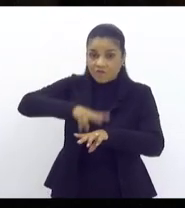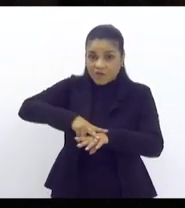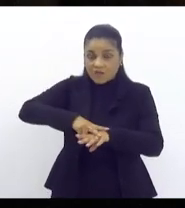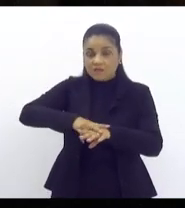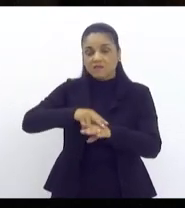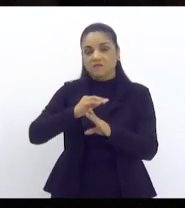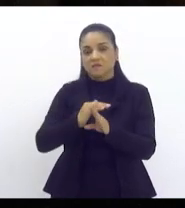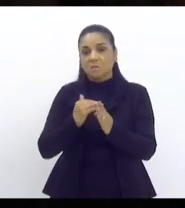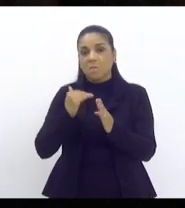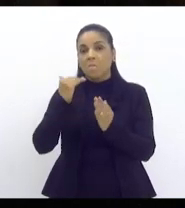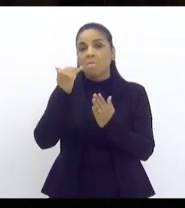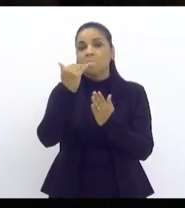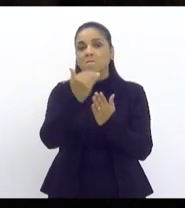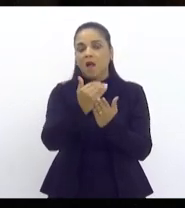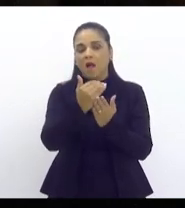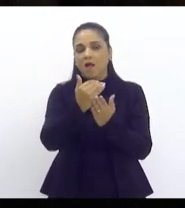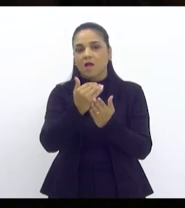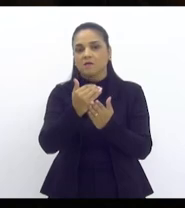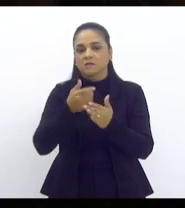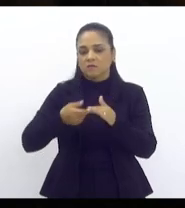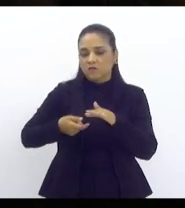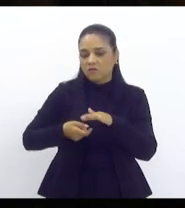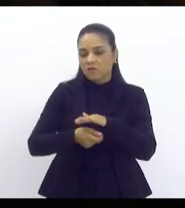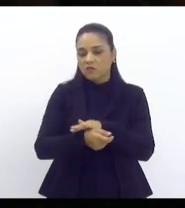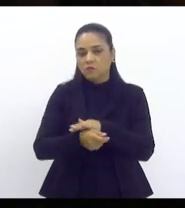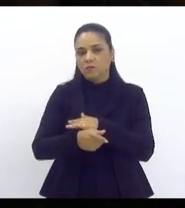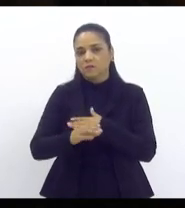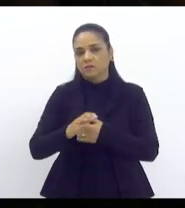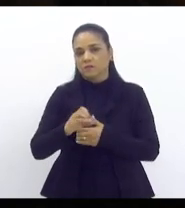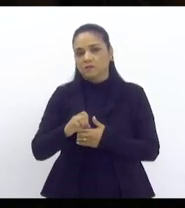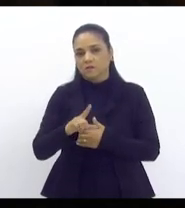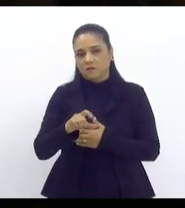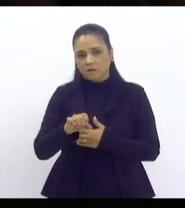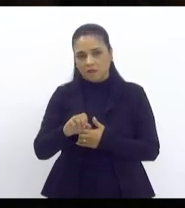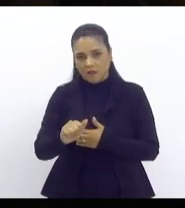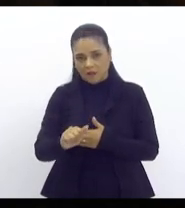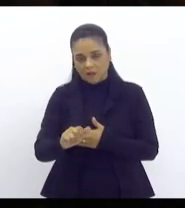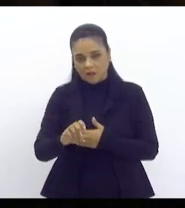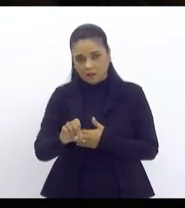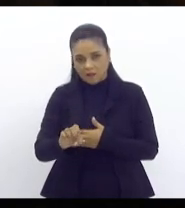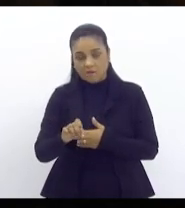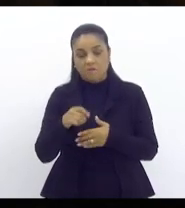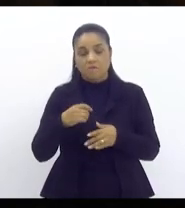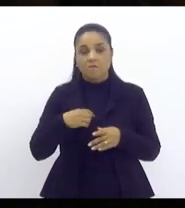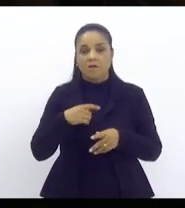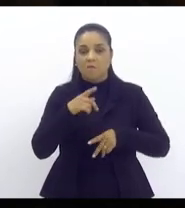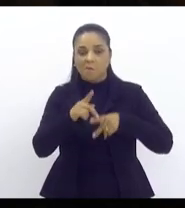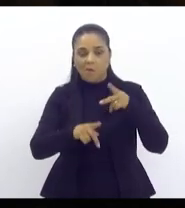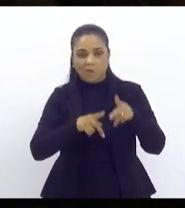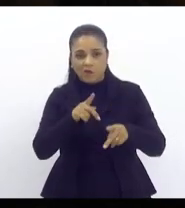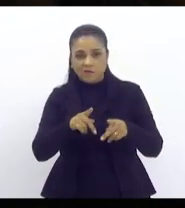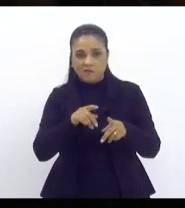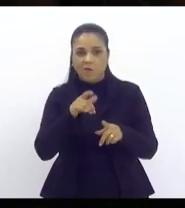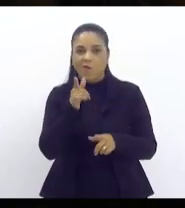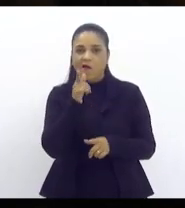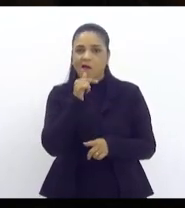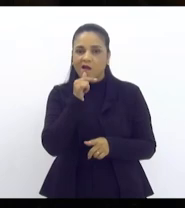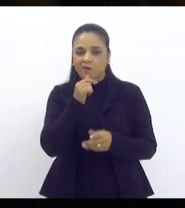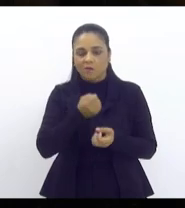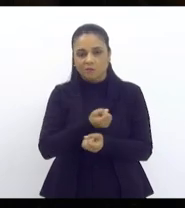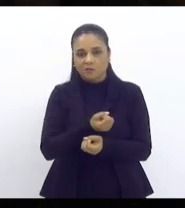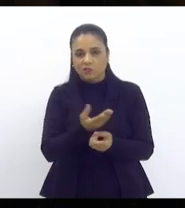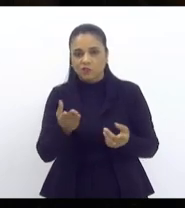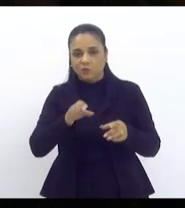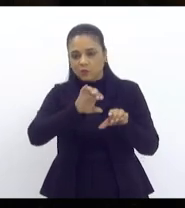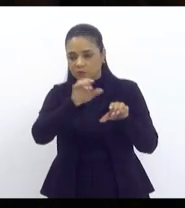investimento da SEDAE em água de qualidade para a população, para ser distribuída pelas